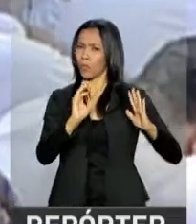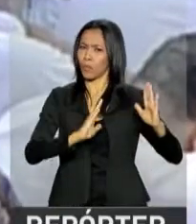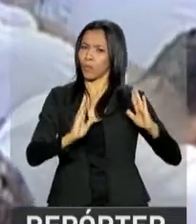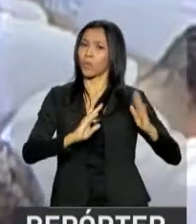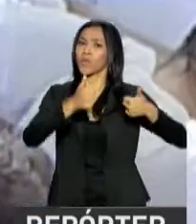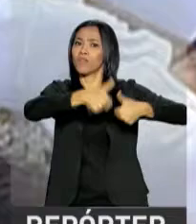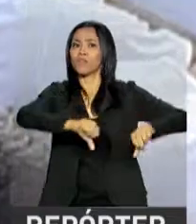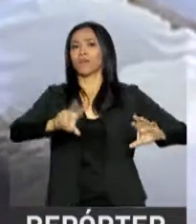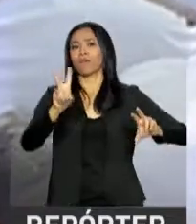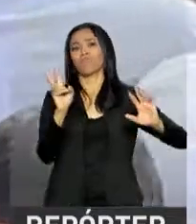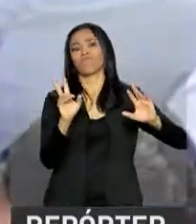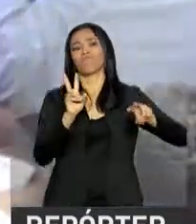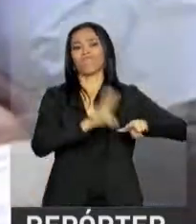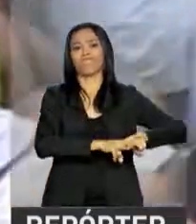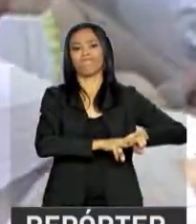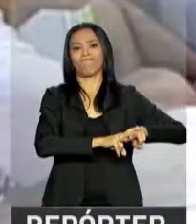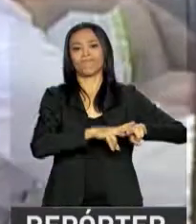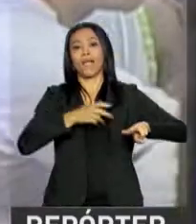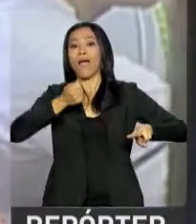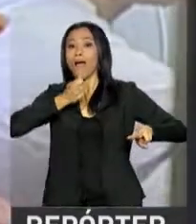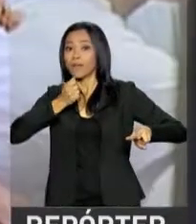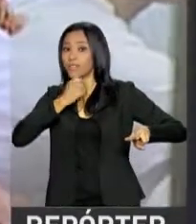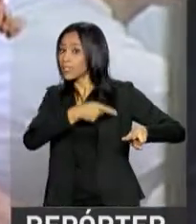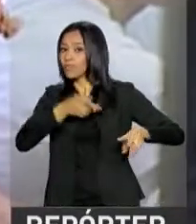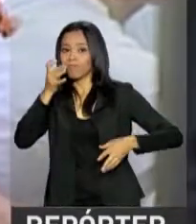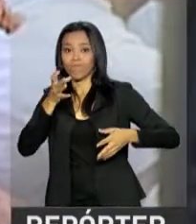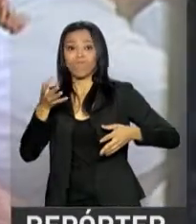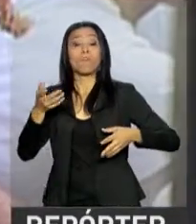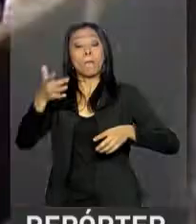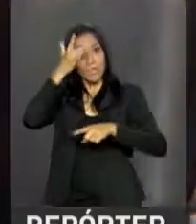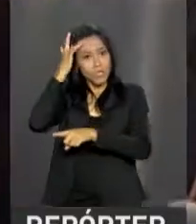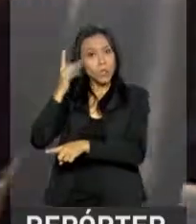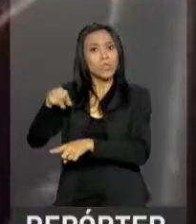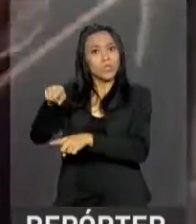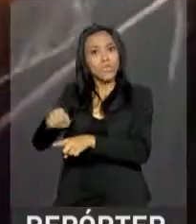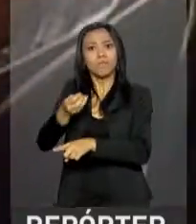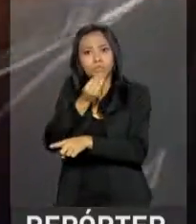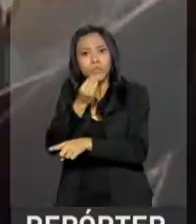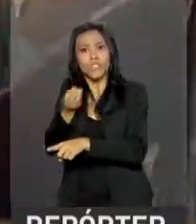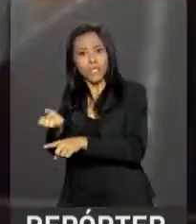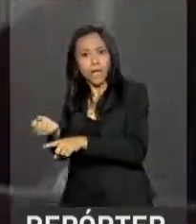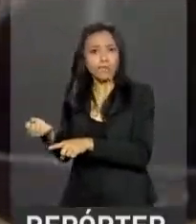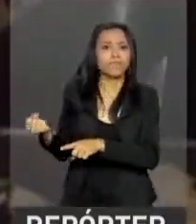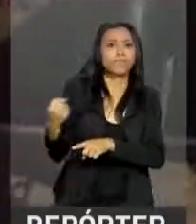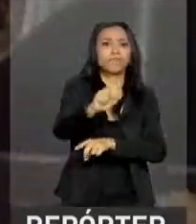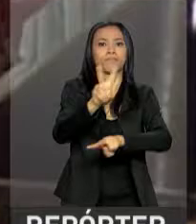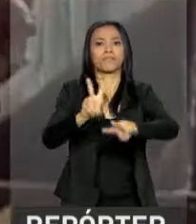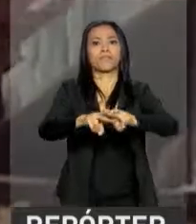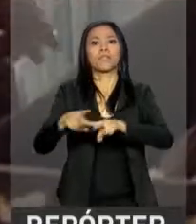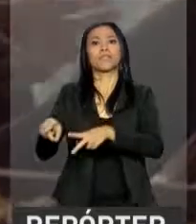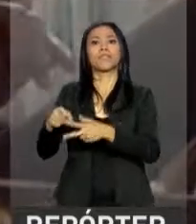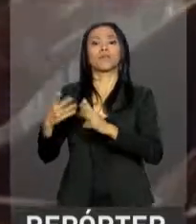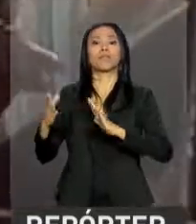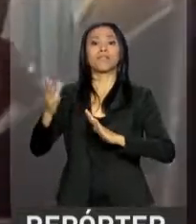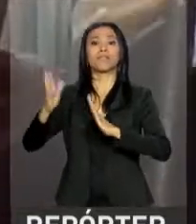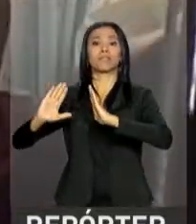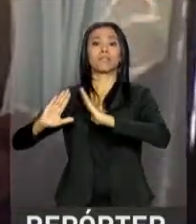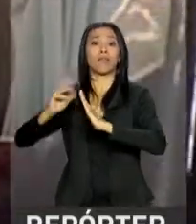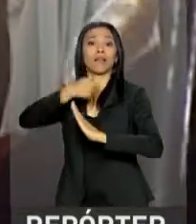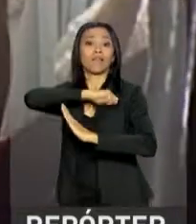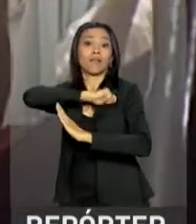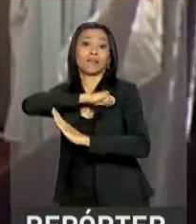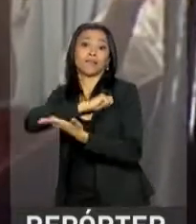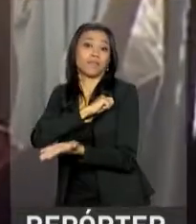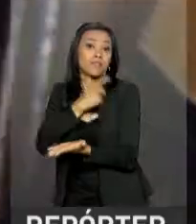nas penitenciárias, enquanto detentos condenados, que deveriam estar nas prisões, estão amontoados em cadeias públicas,